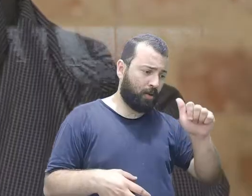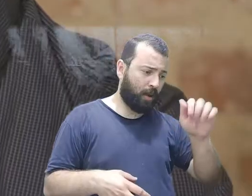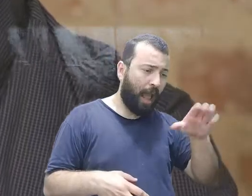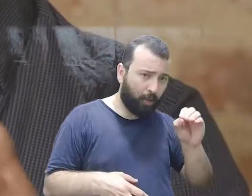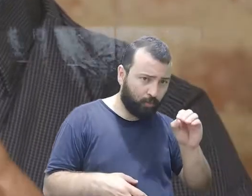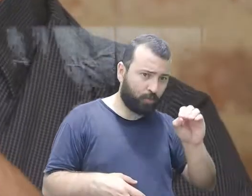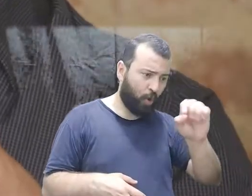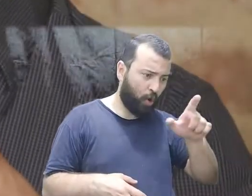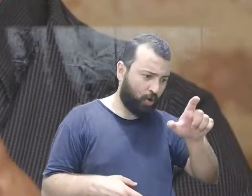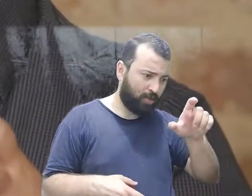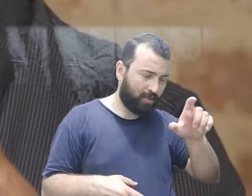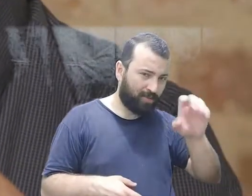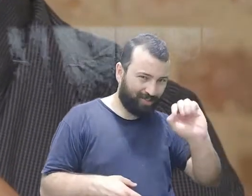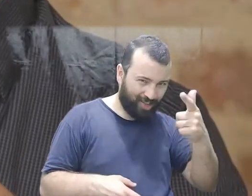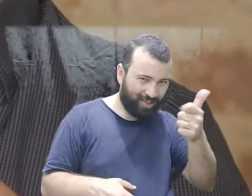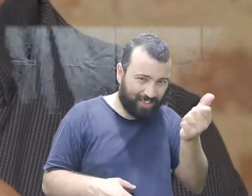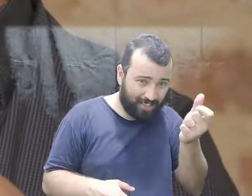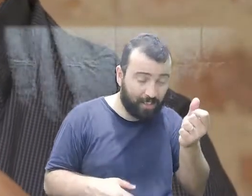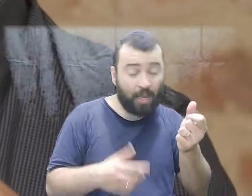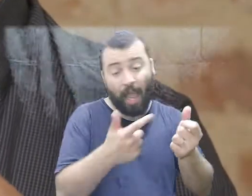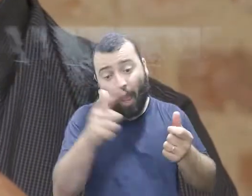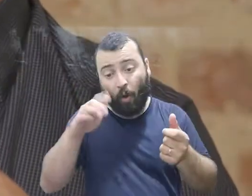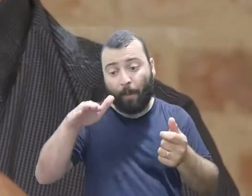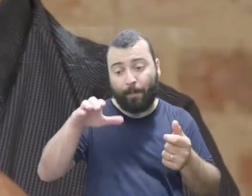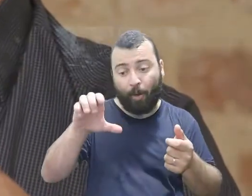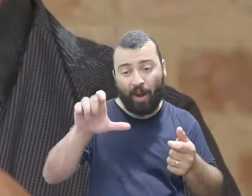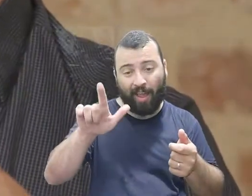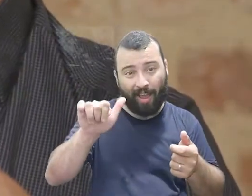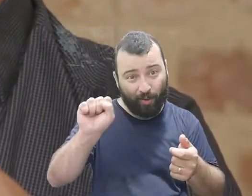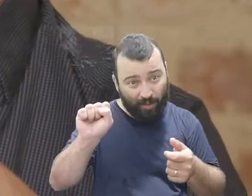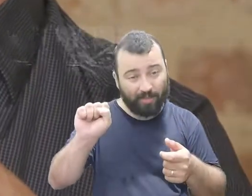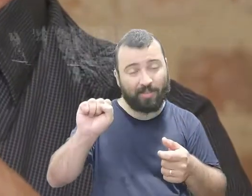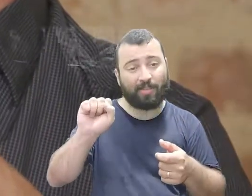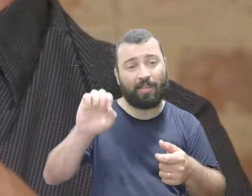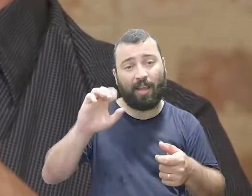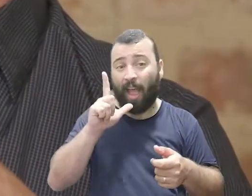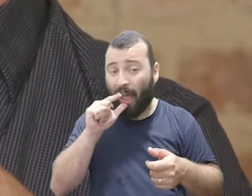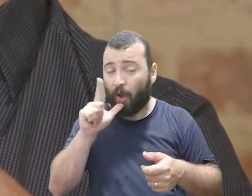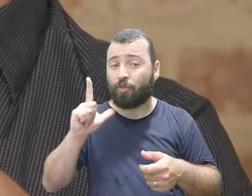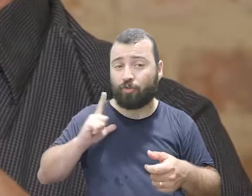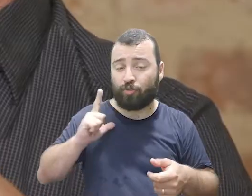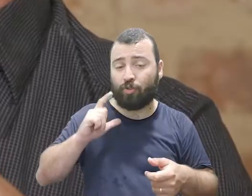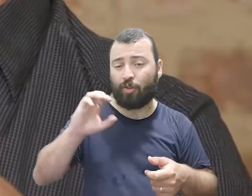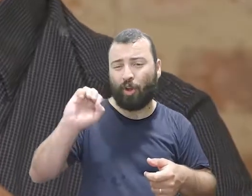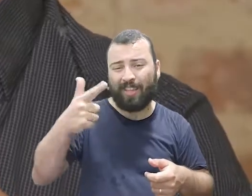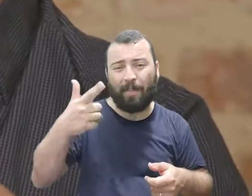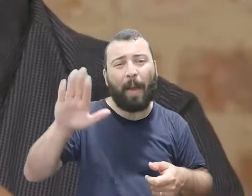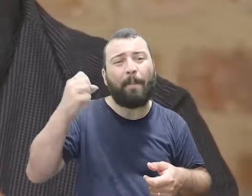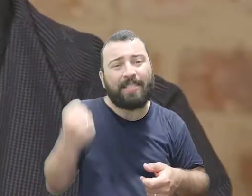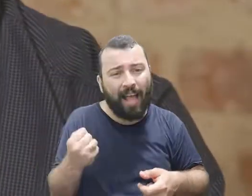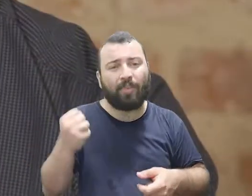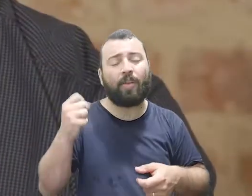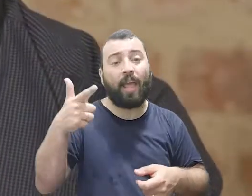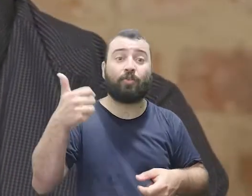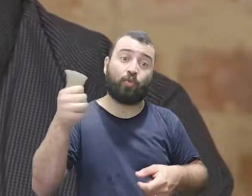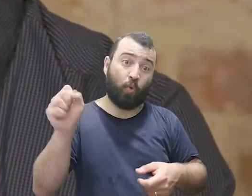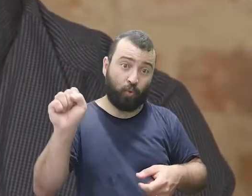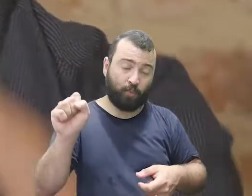16, que é a maioria, e outras moléculas de água com oxigênio mais pesado, que é o oxigênio